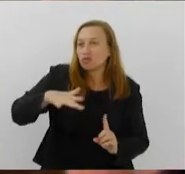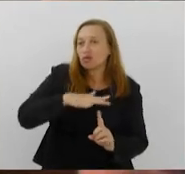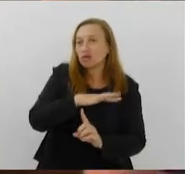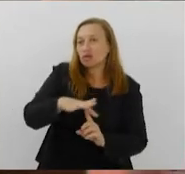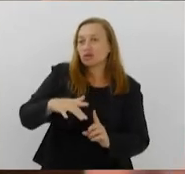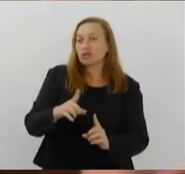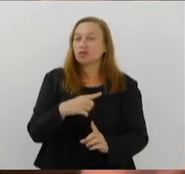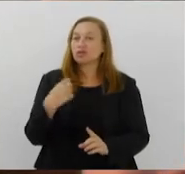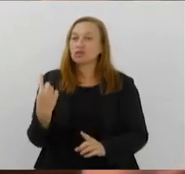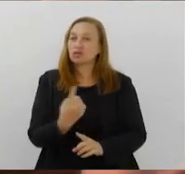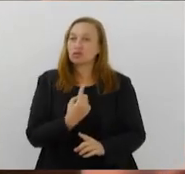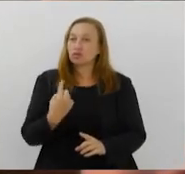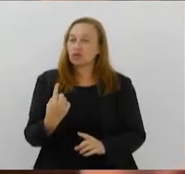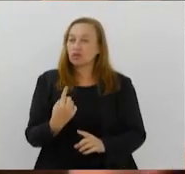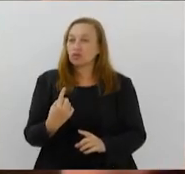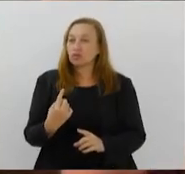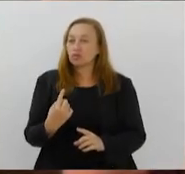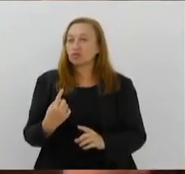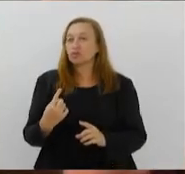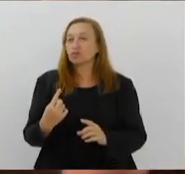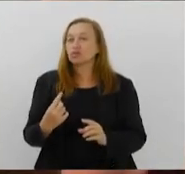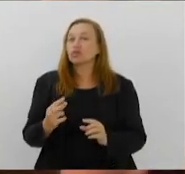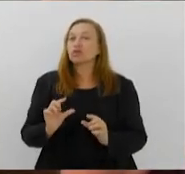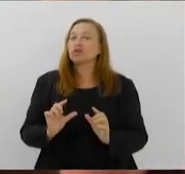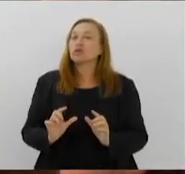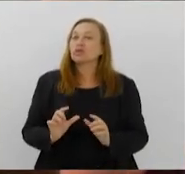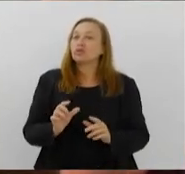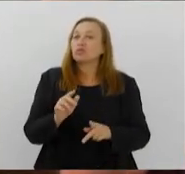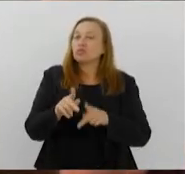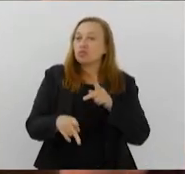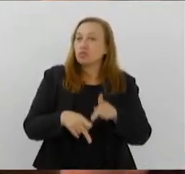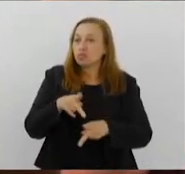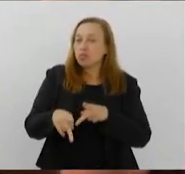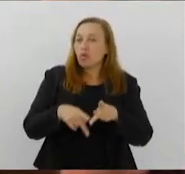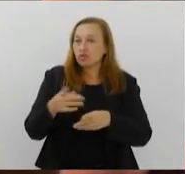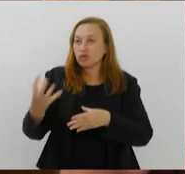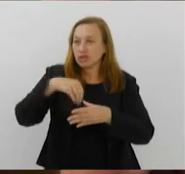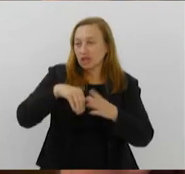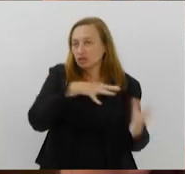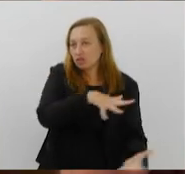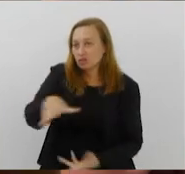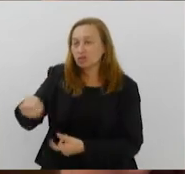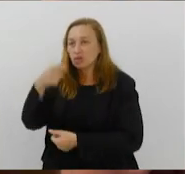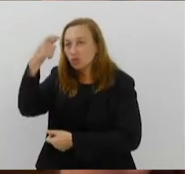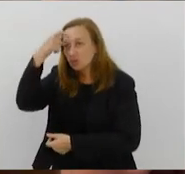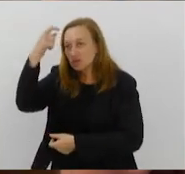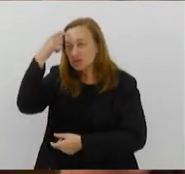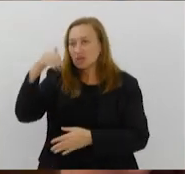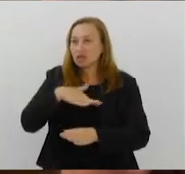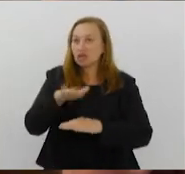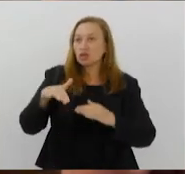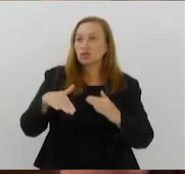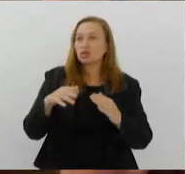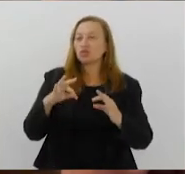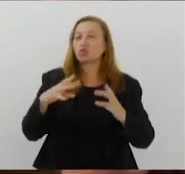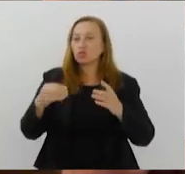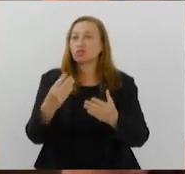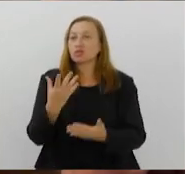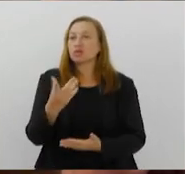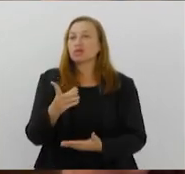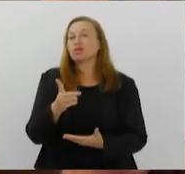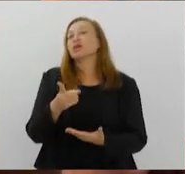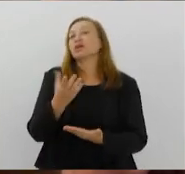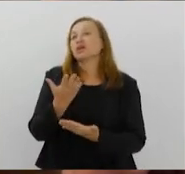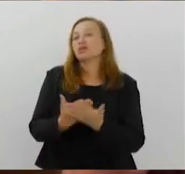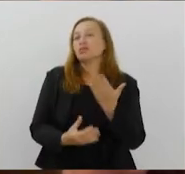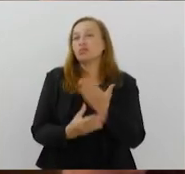no universo e, ao mesmo tempo, gigantes quando temos a consciência que tudo está em nossas mãos. E eu agora queria